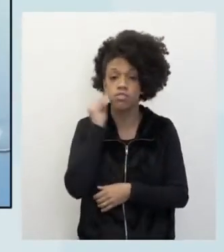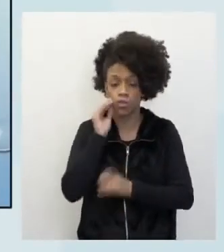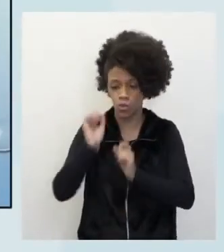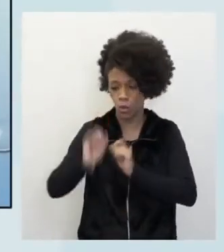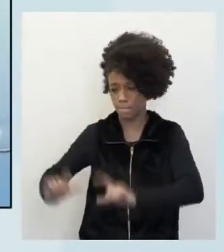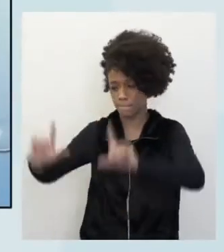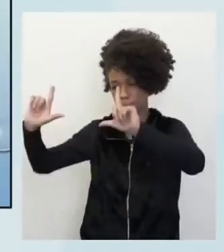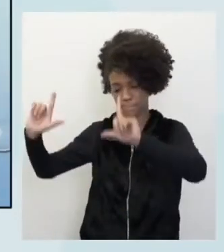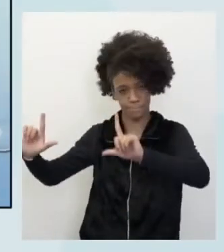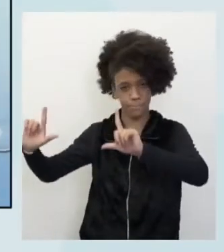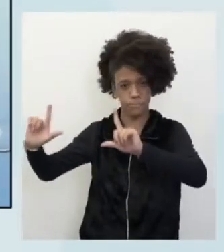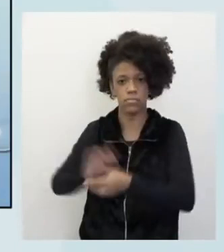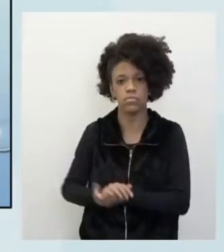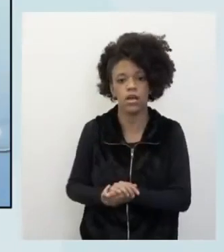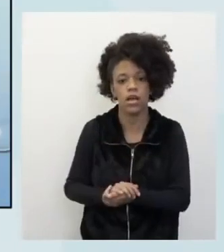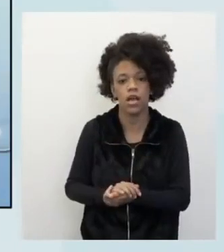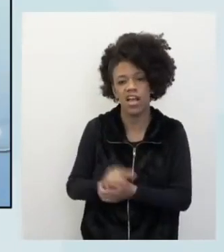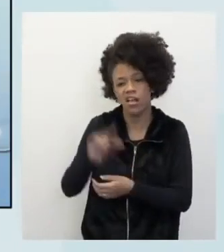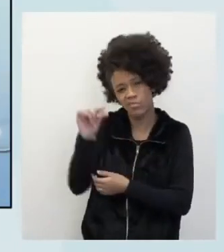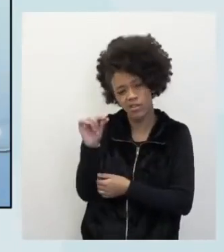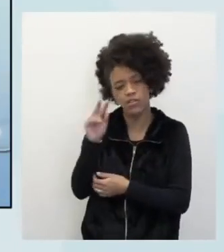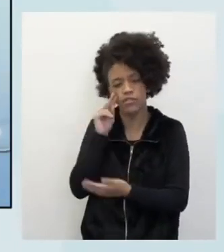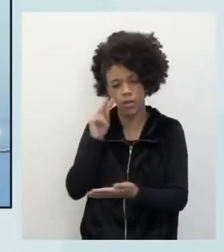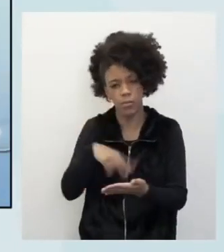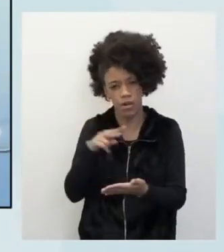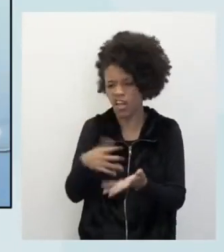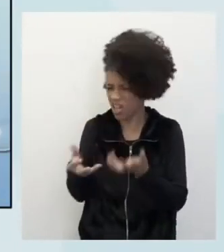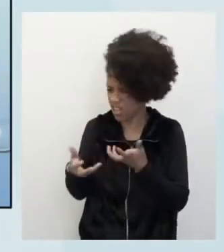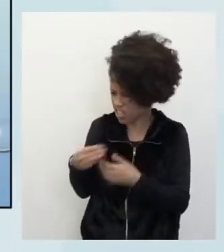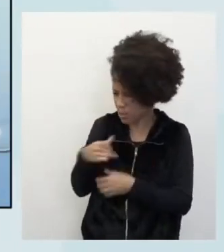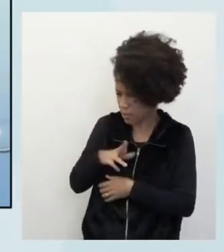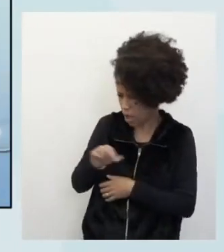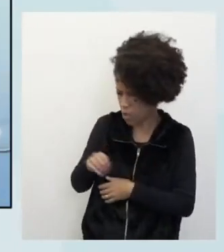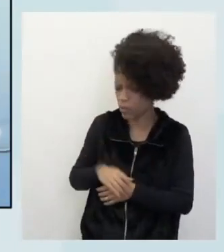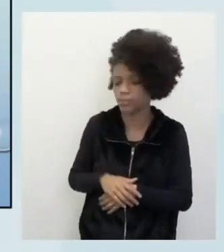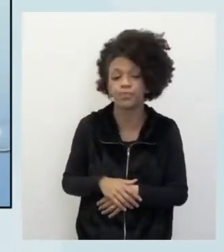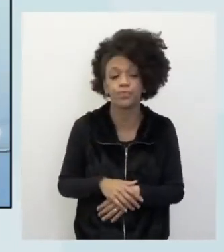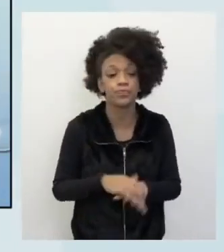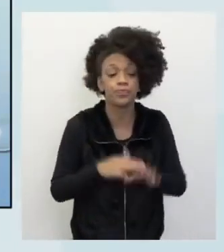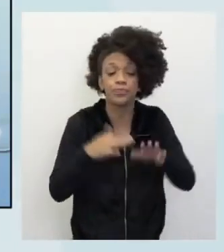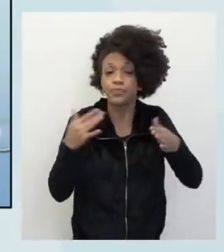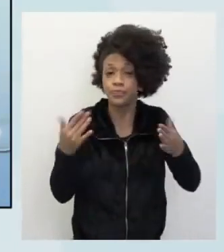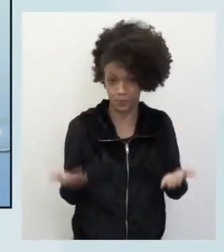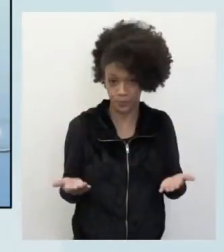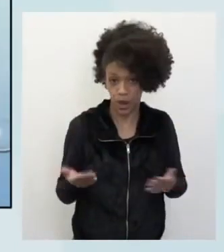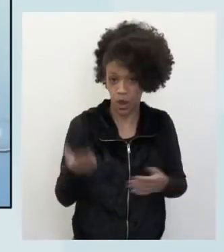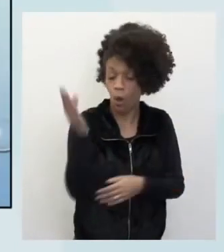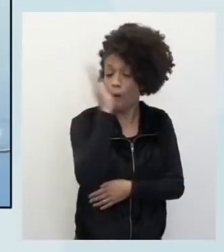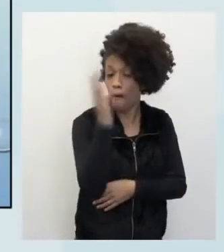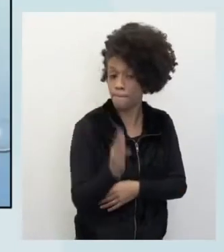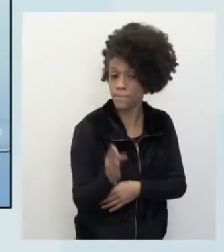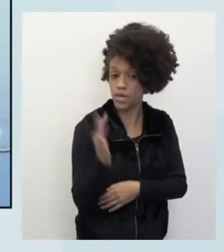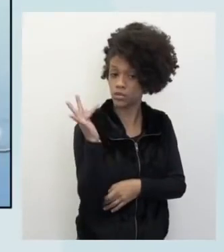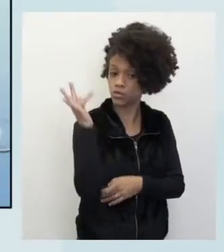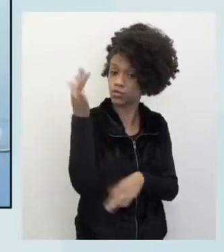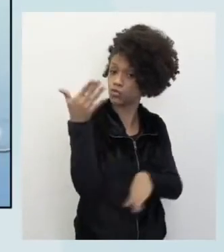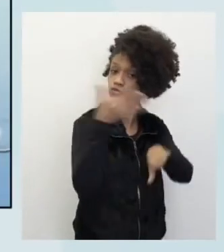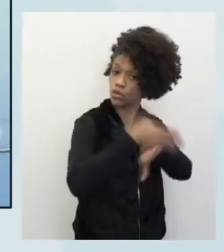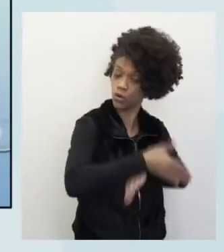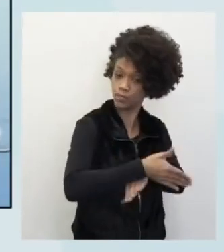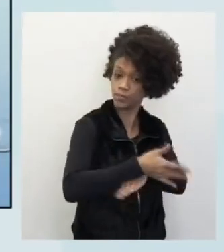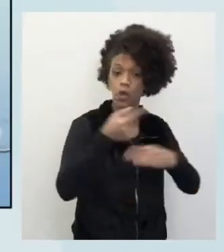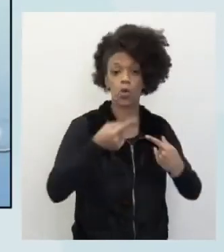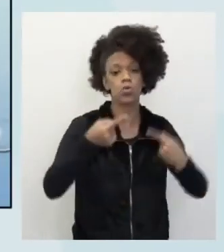com o chat é pequenininho, então a gente vai ler. Quer ler, Mauro, por favor? Claro, leio sim. O Brasil do futuro chegou.